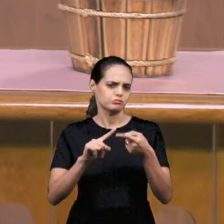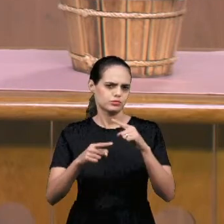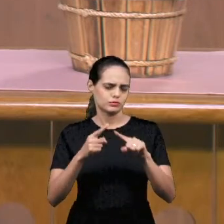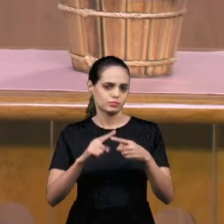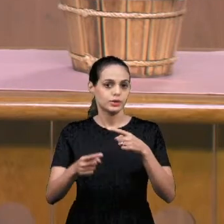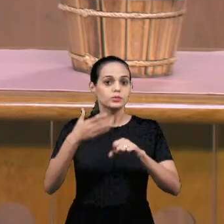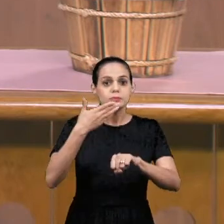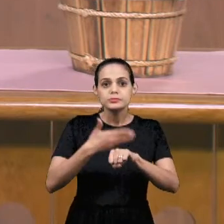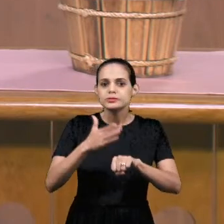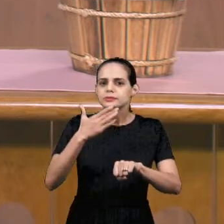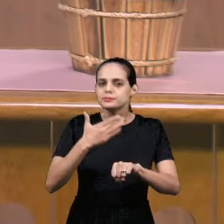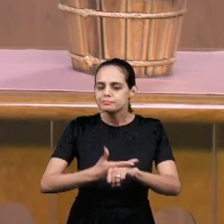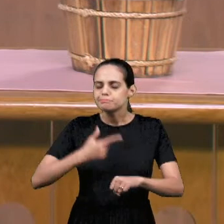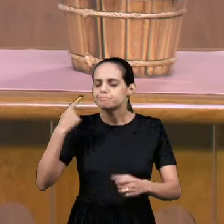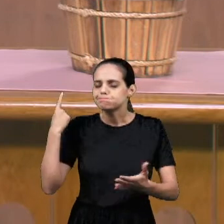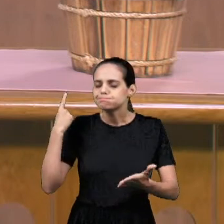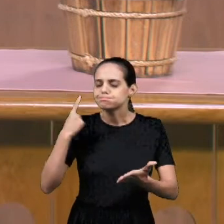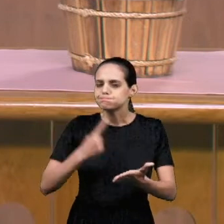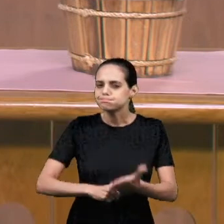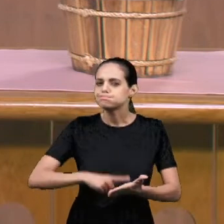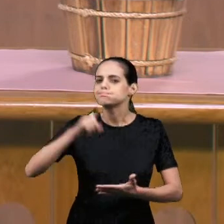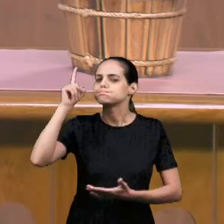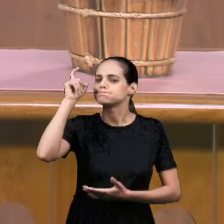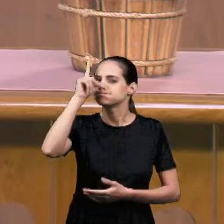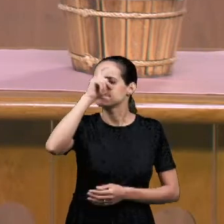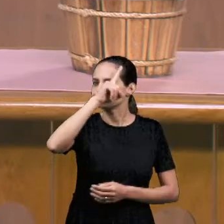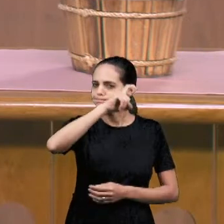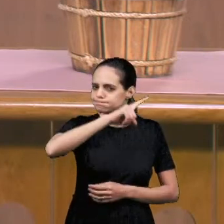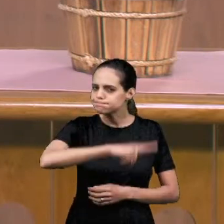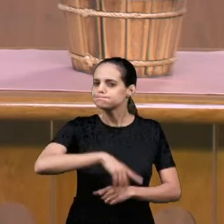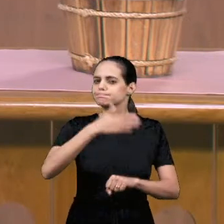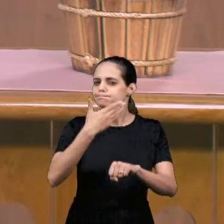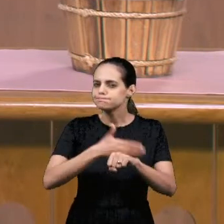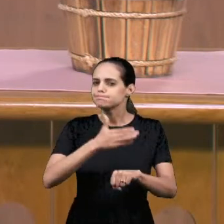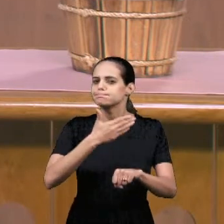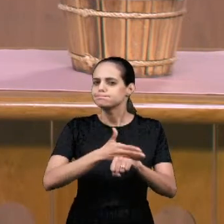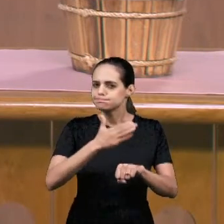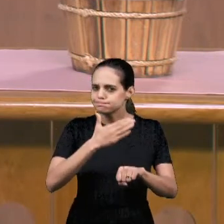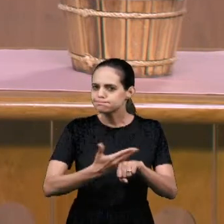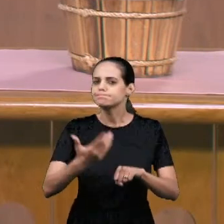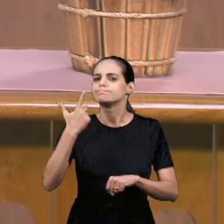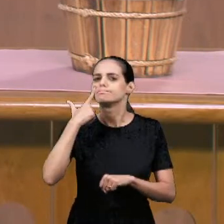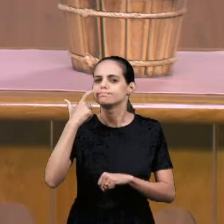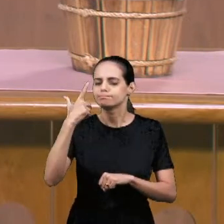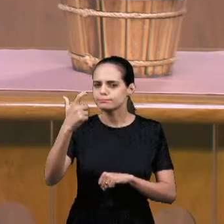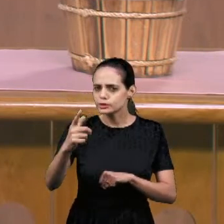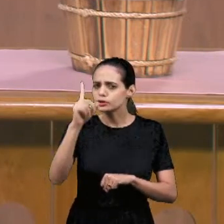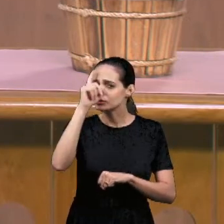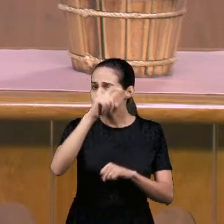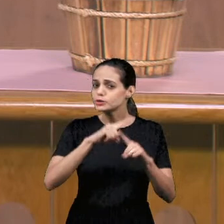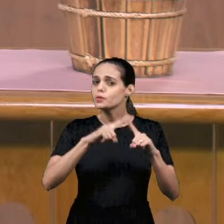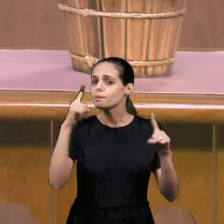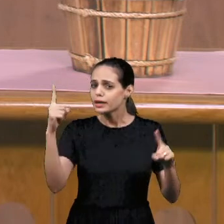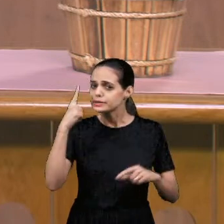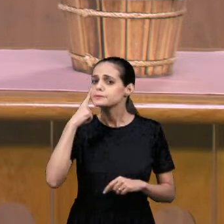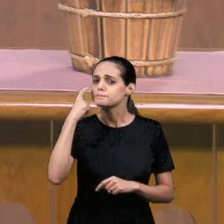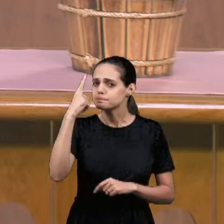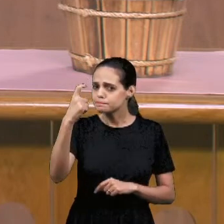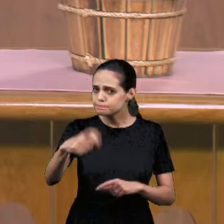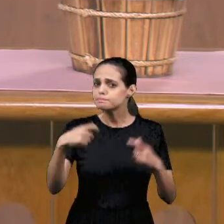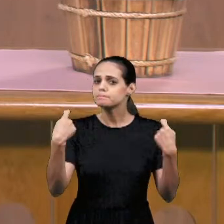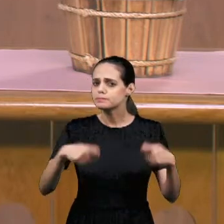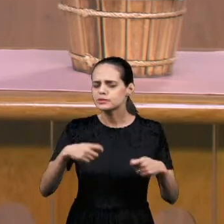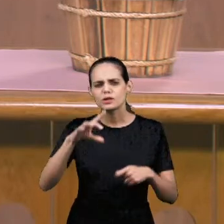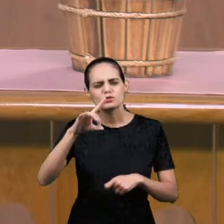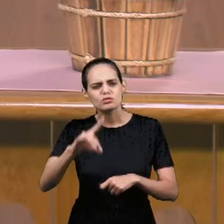é imprescindível. Você precisa treinar mais vezes. Não toque apenas na hora da aula da